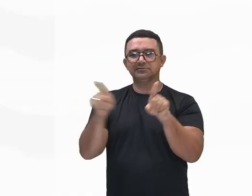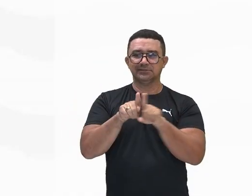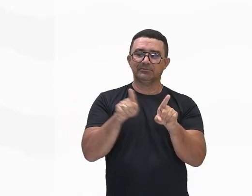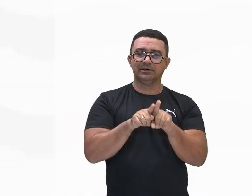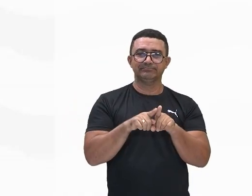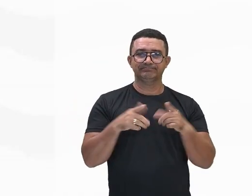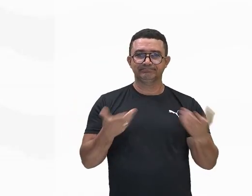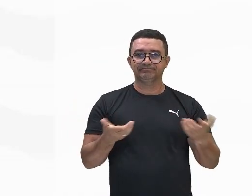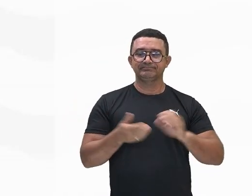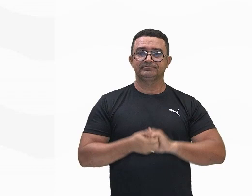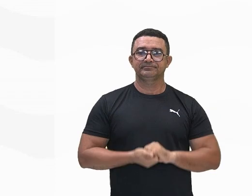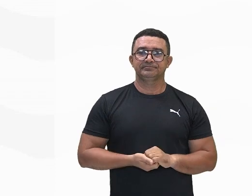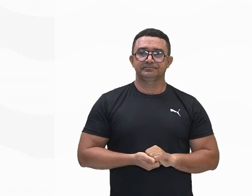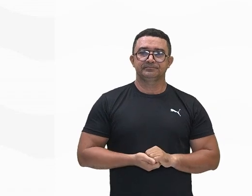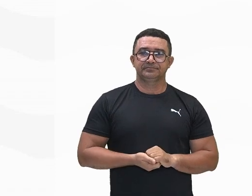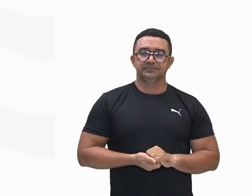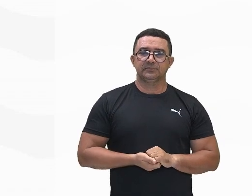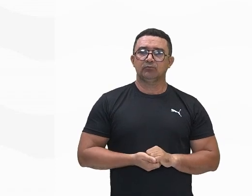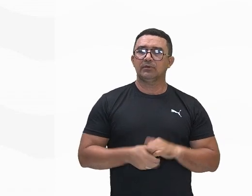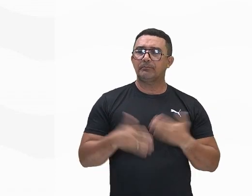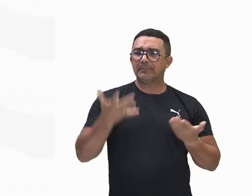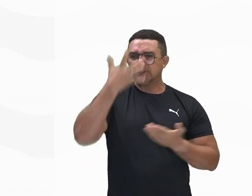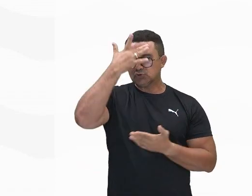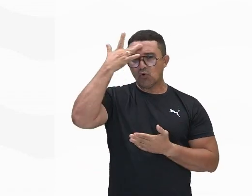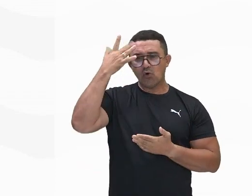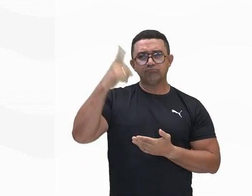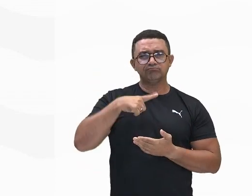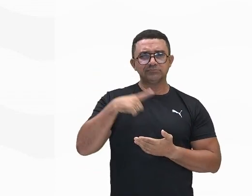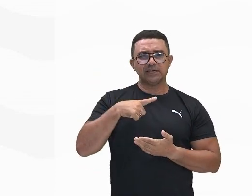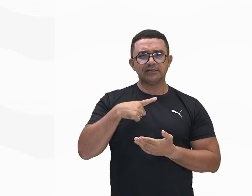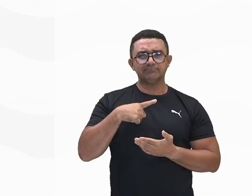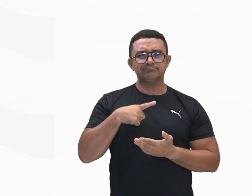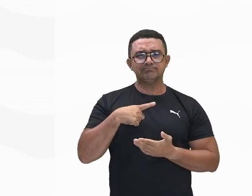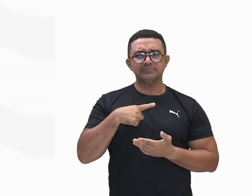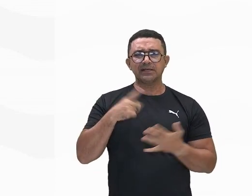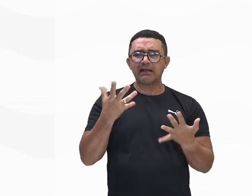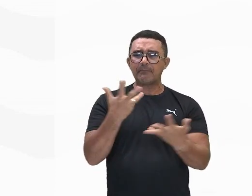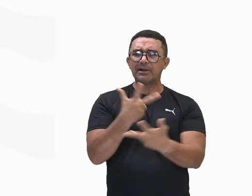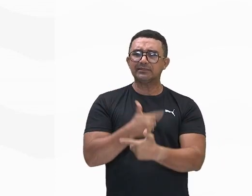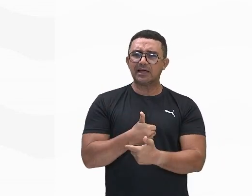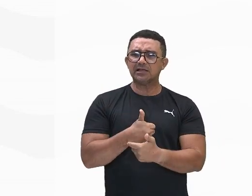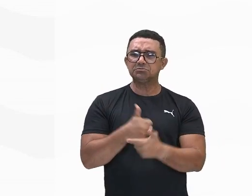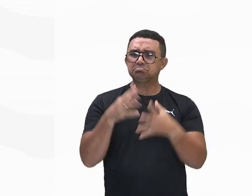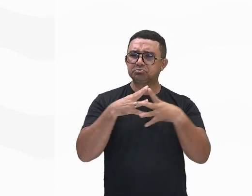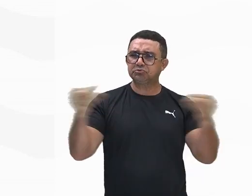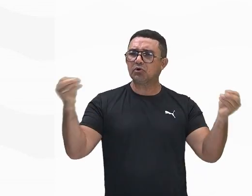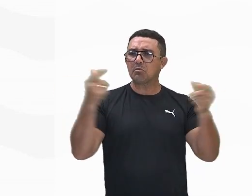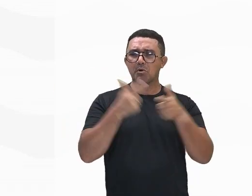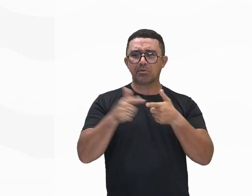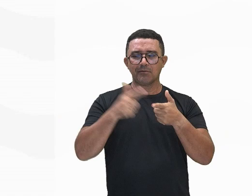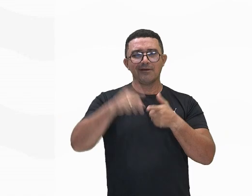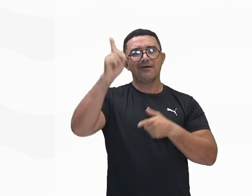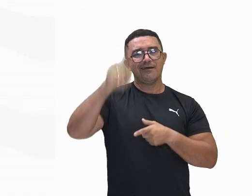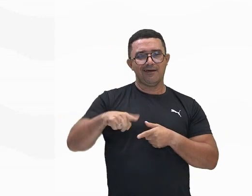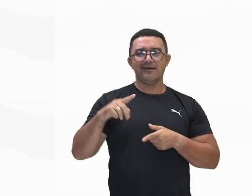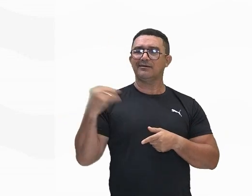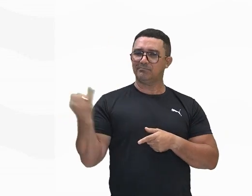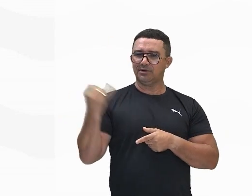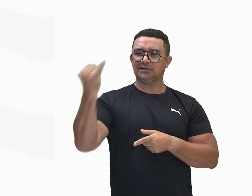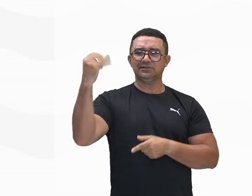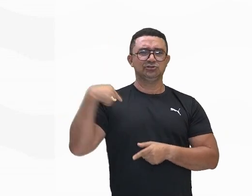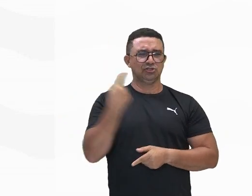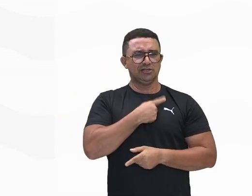de resolver conflitos de forma construtiva é essencial para a nossa vida pessoal e profissional.